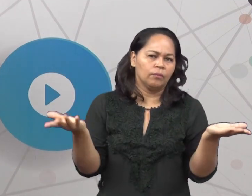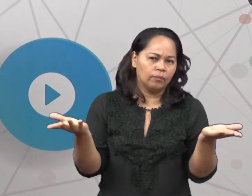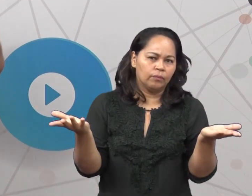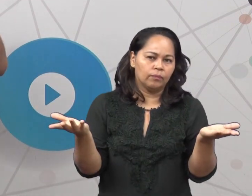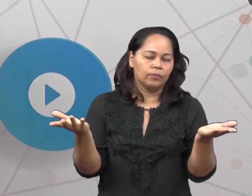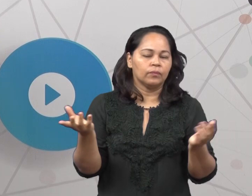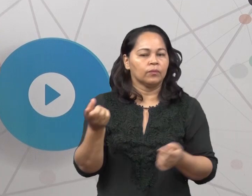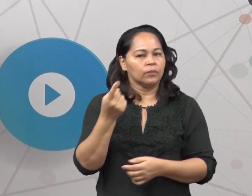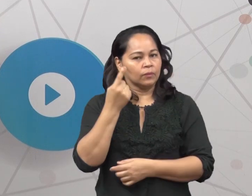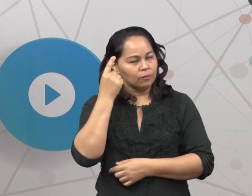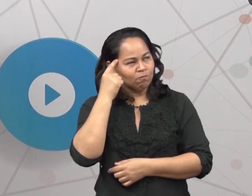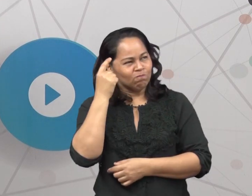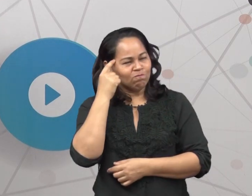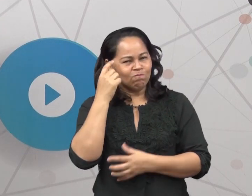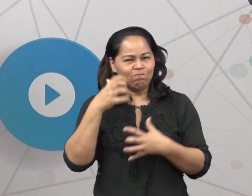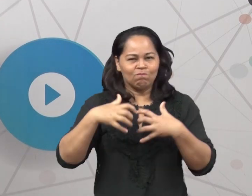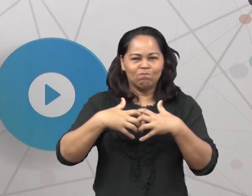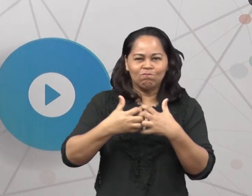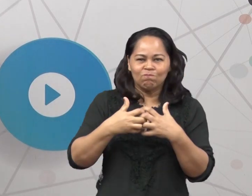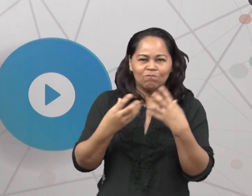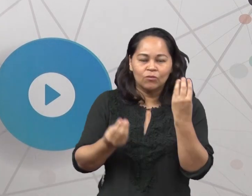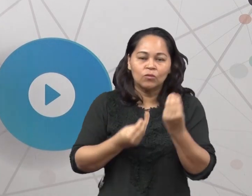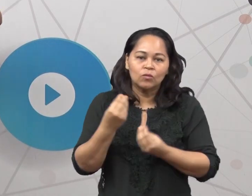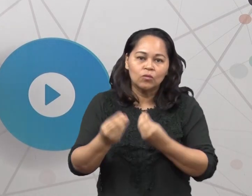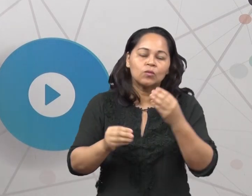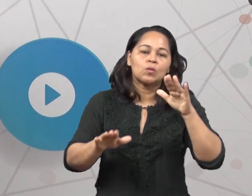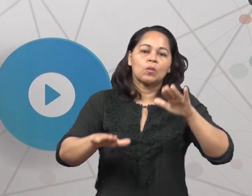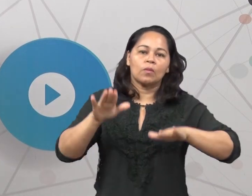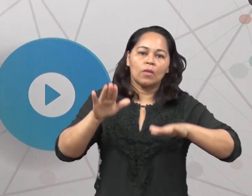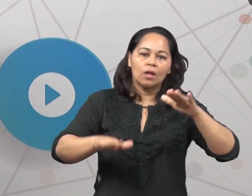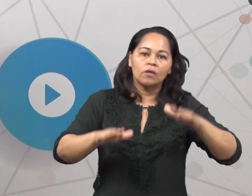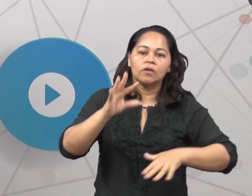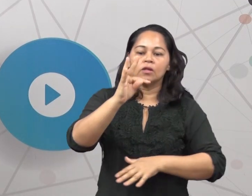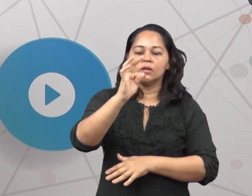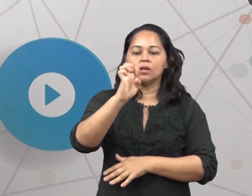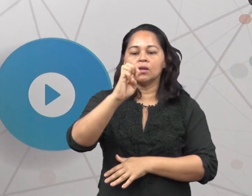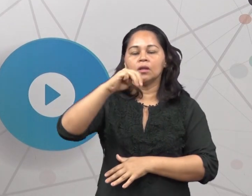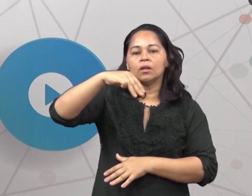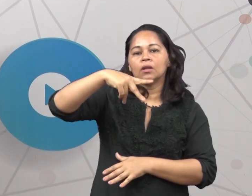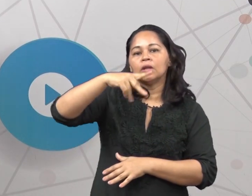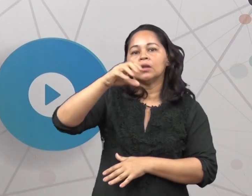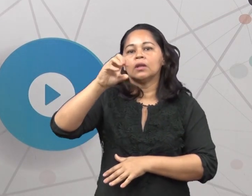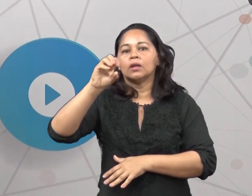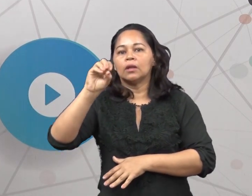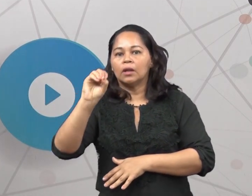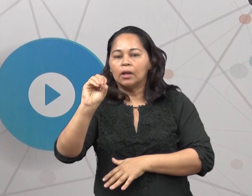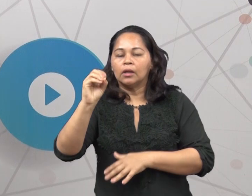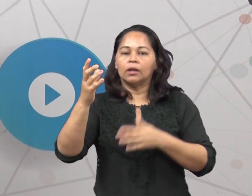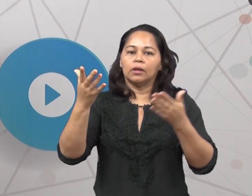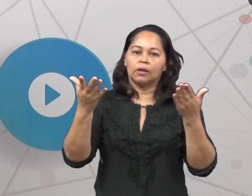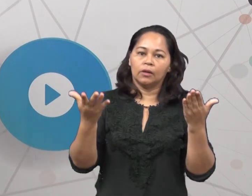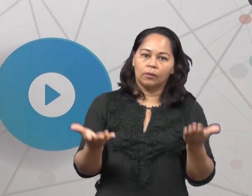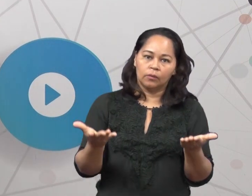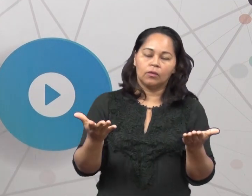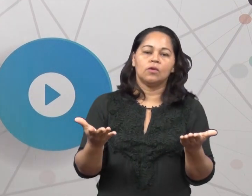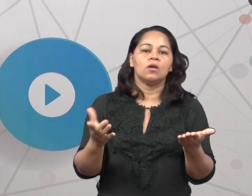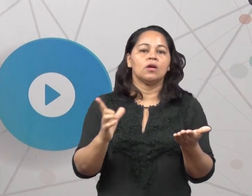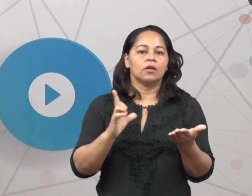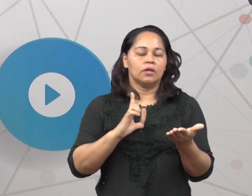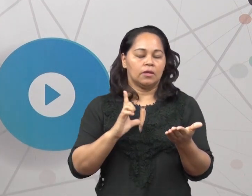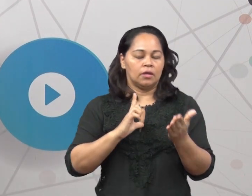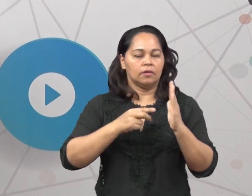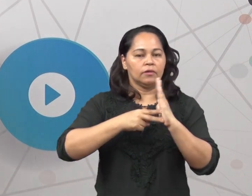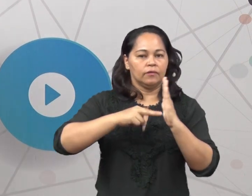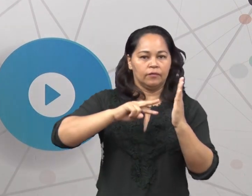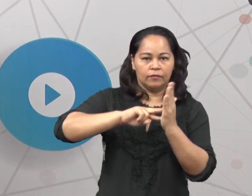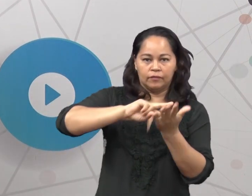Então pense nesse momento. Às vezes nós vamos vivendo um dia atrás do outro, um dia após o outro, e